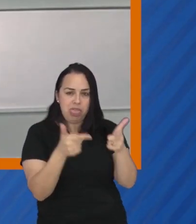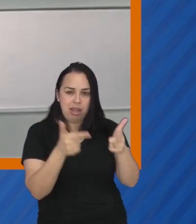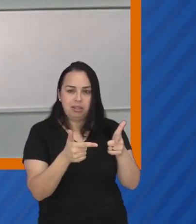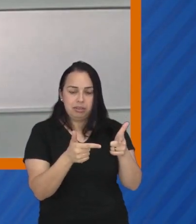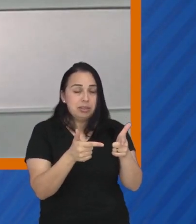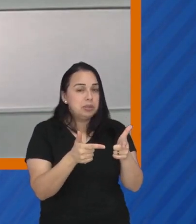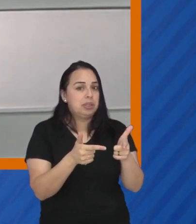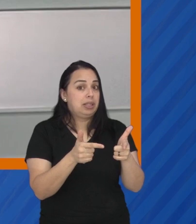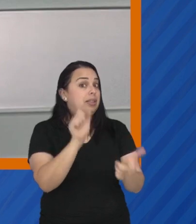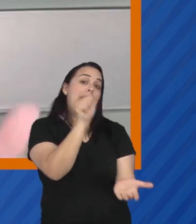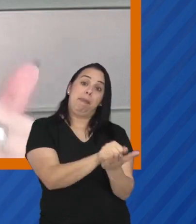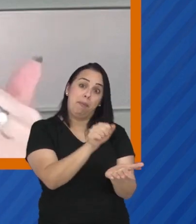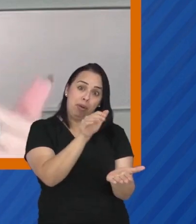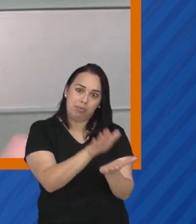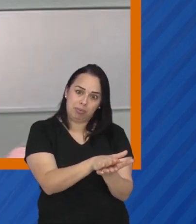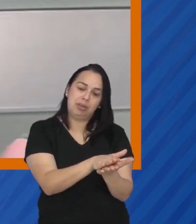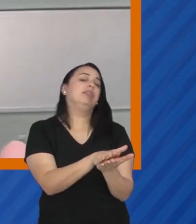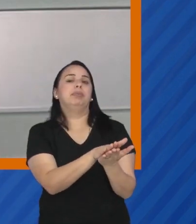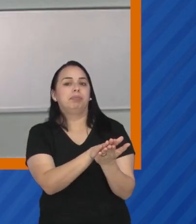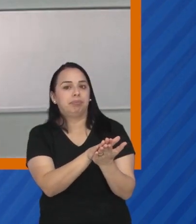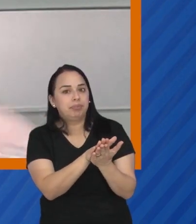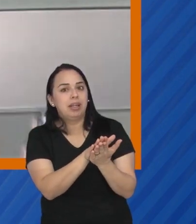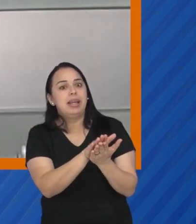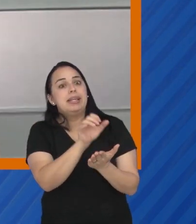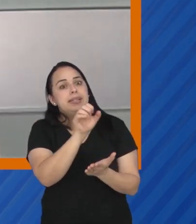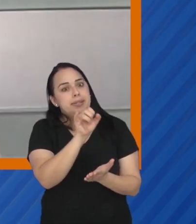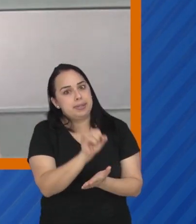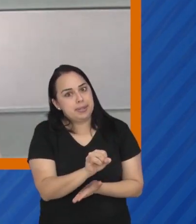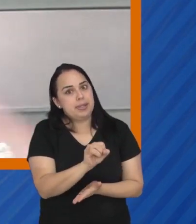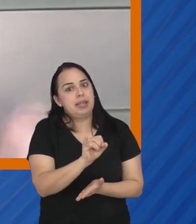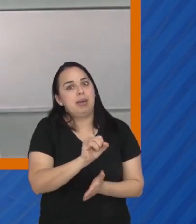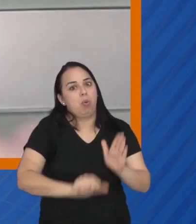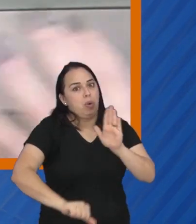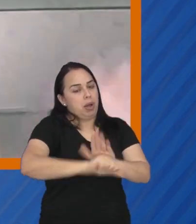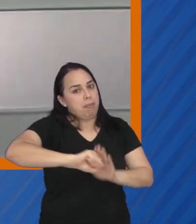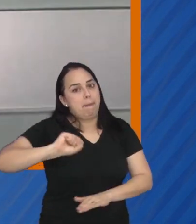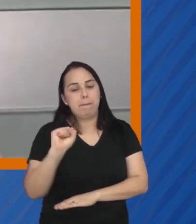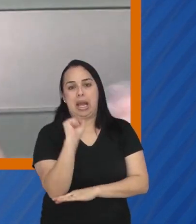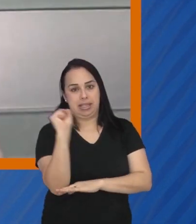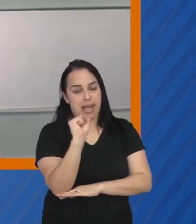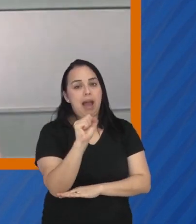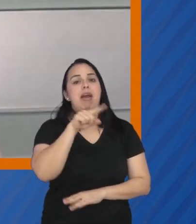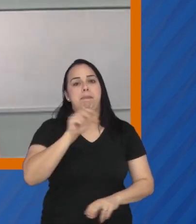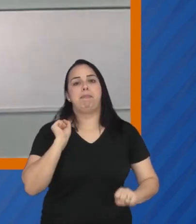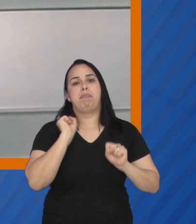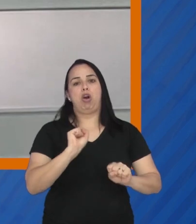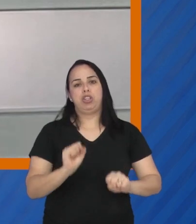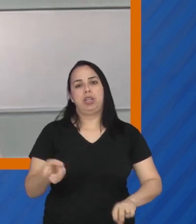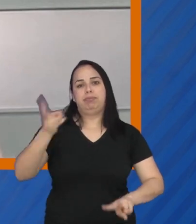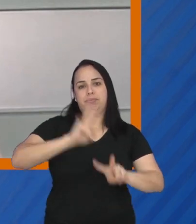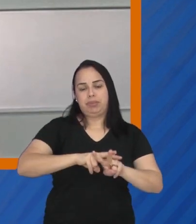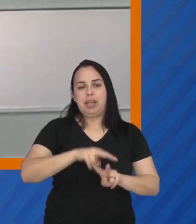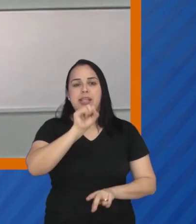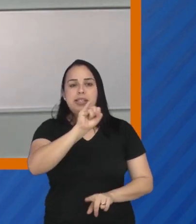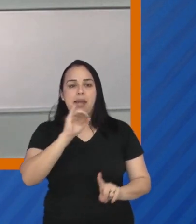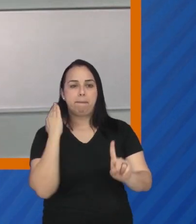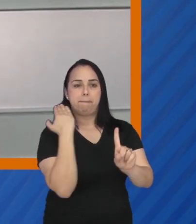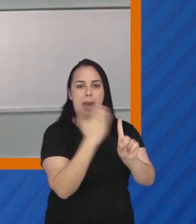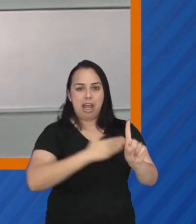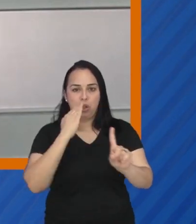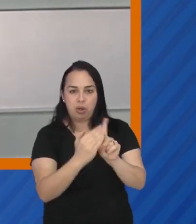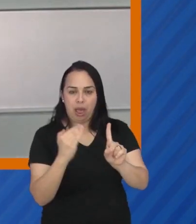de conversão pessoal, mas também um ato de conversão eclesial. É um tempo onde cada uma se dispõe